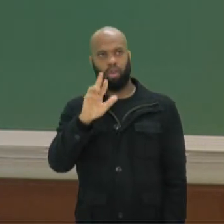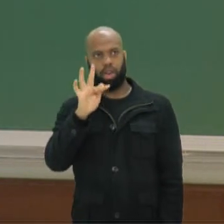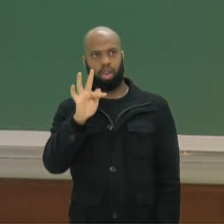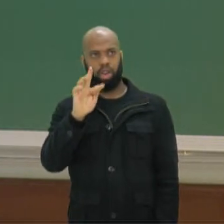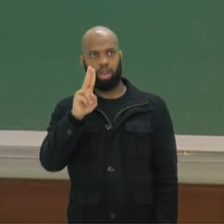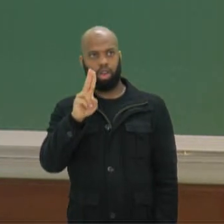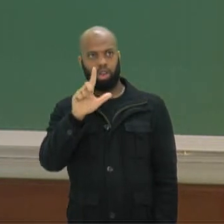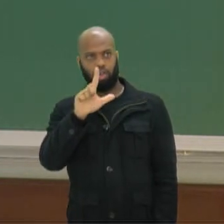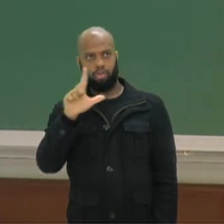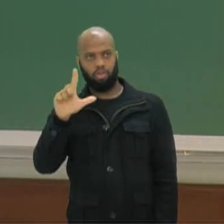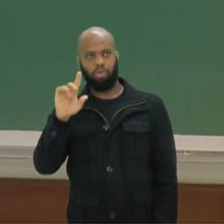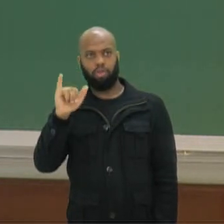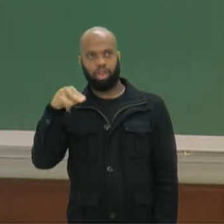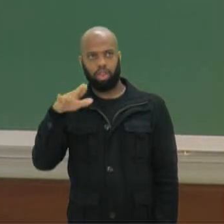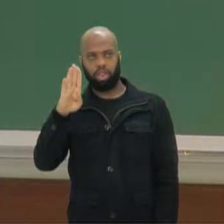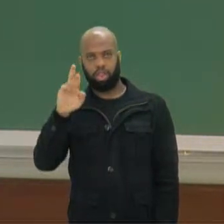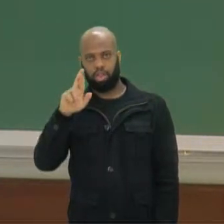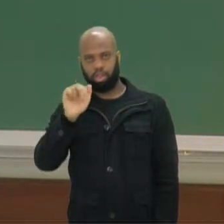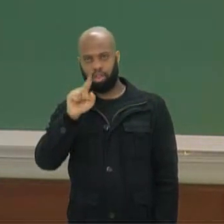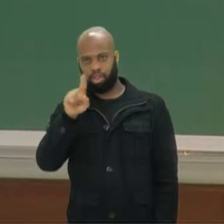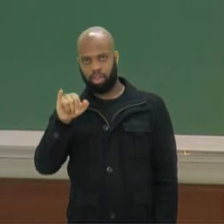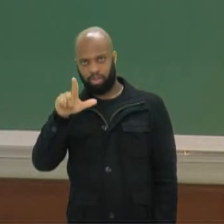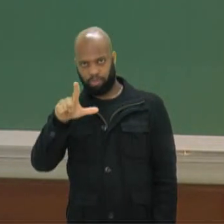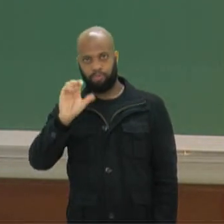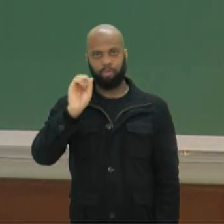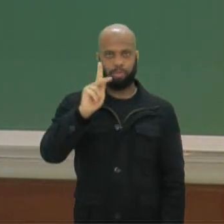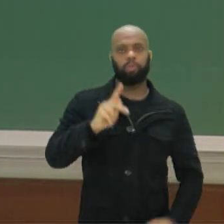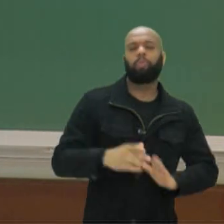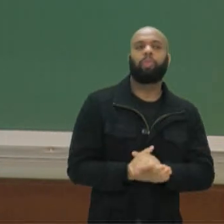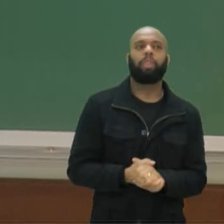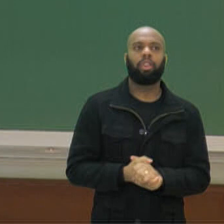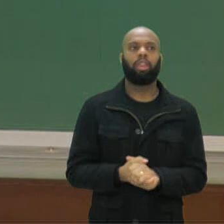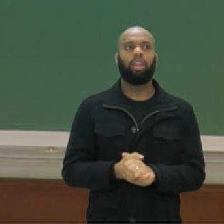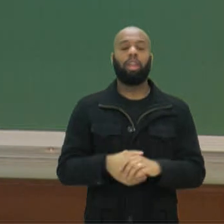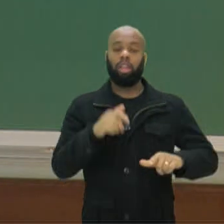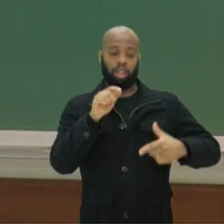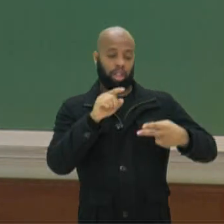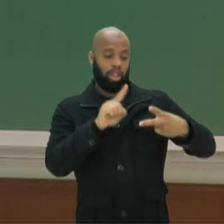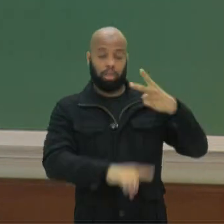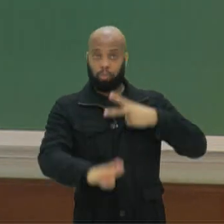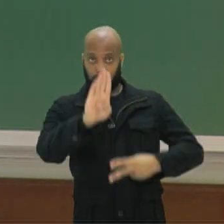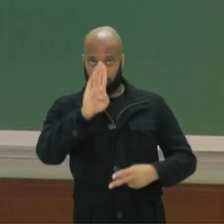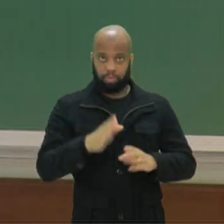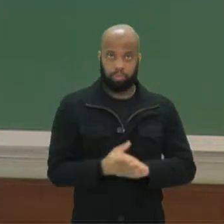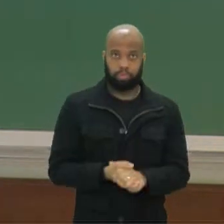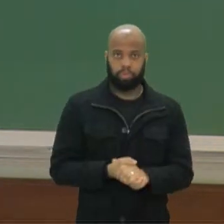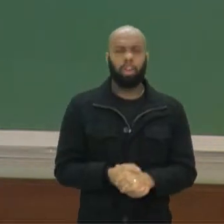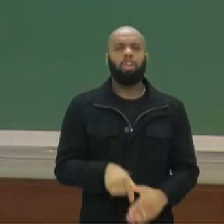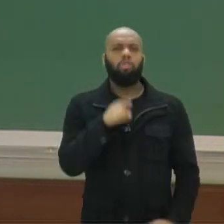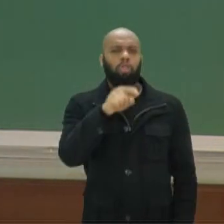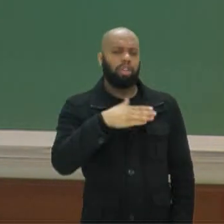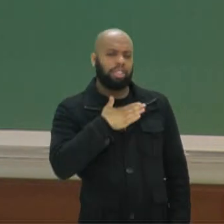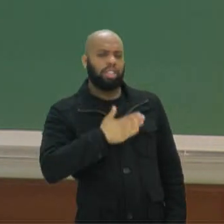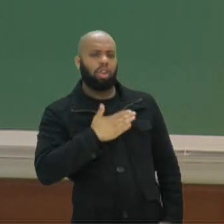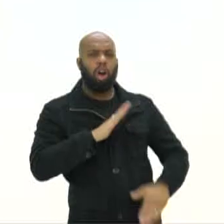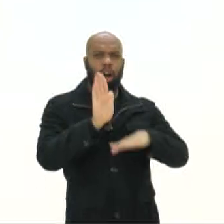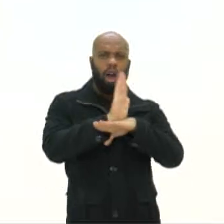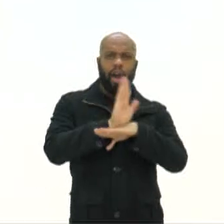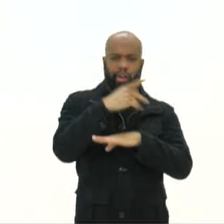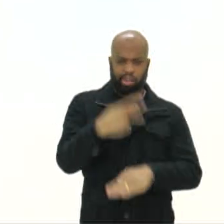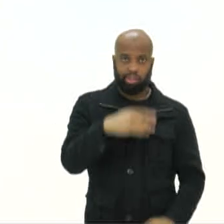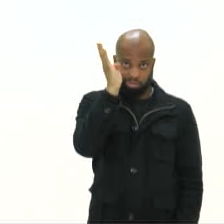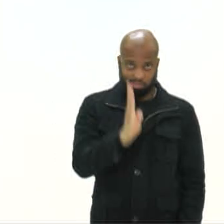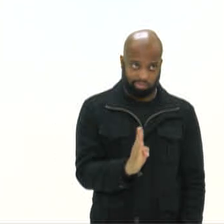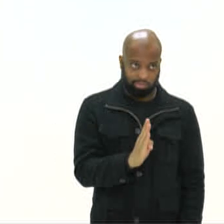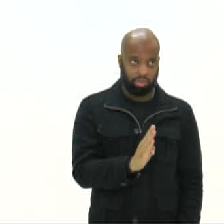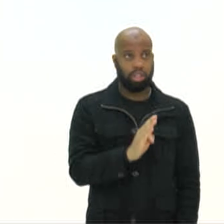então, cinema na resposta, beleza? B. Do you like Brazilian movies? Se você gosta do cinema brasileiro.